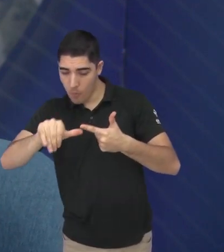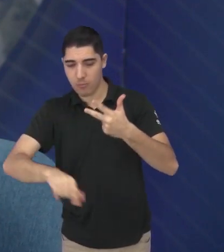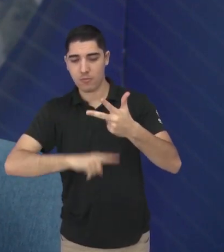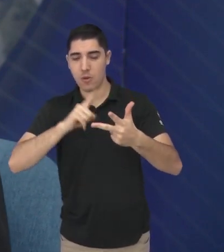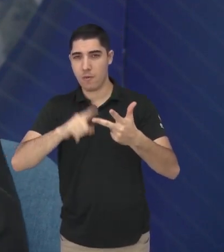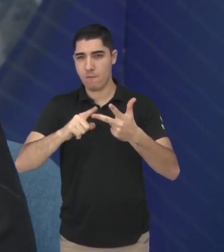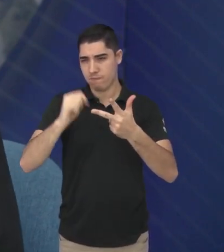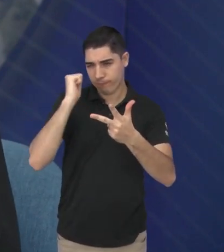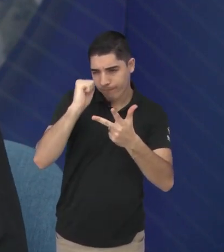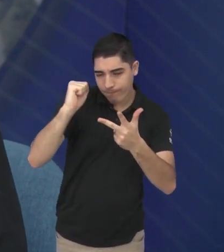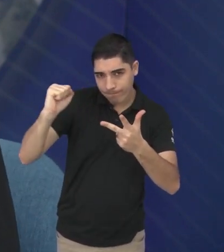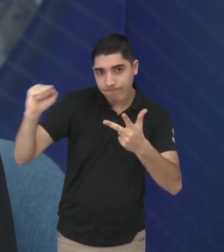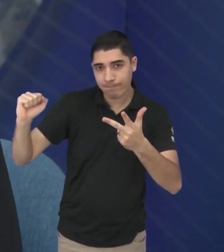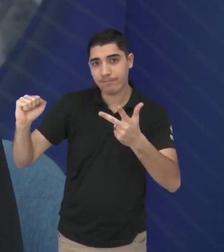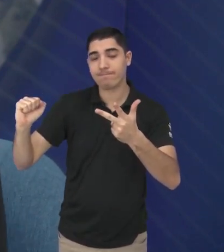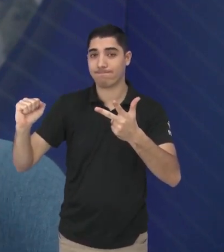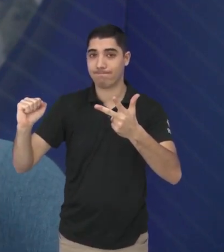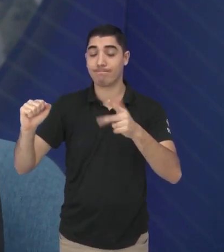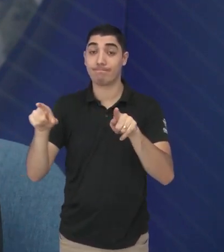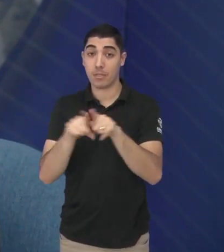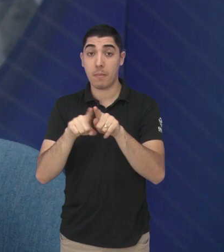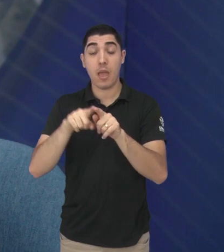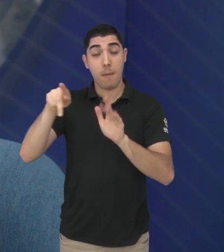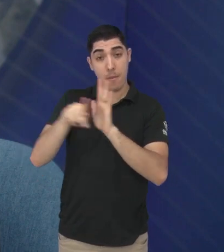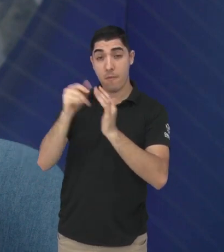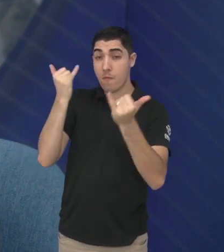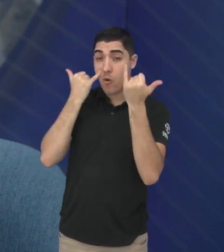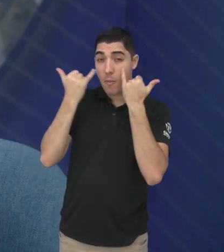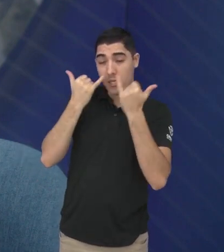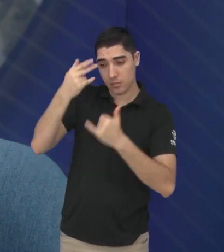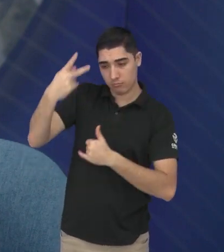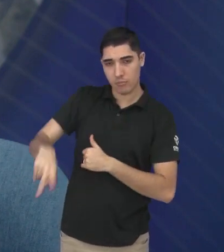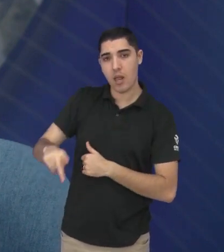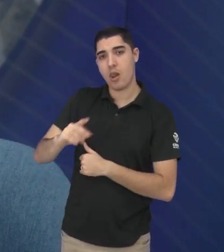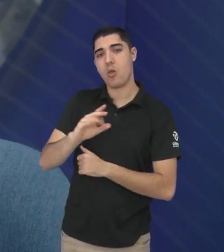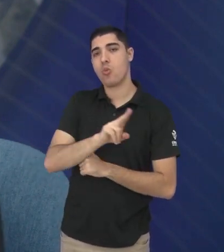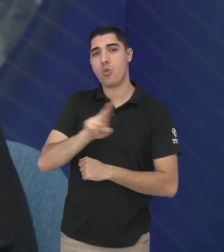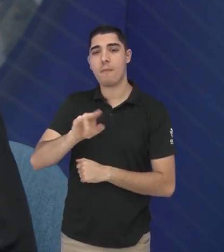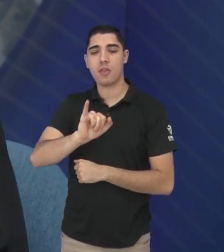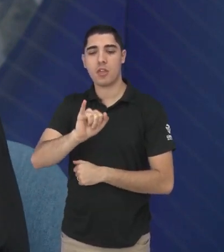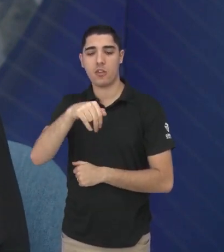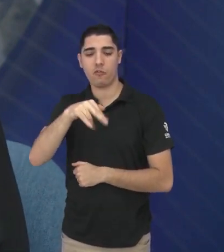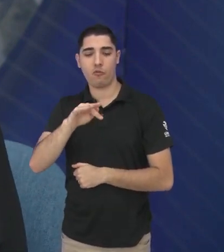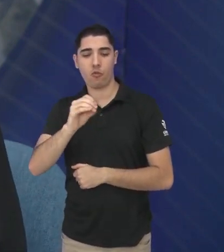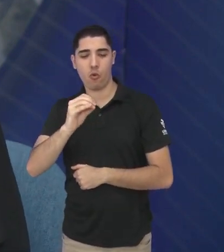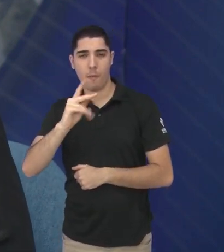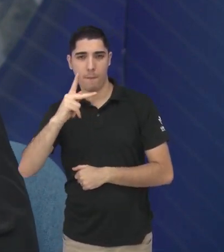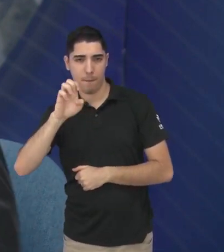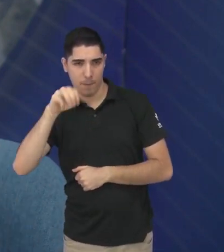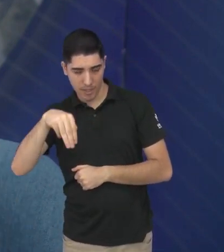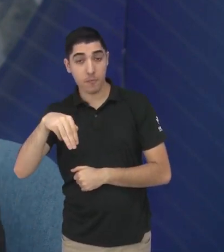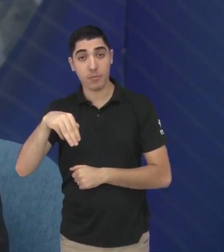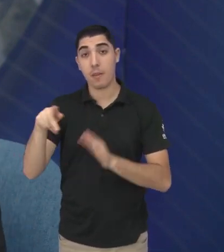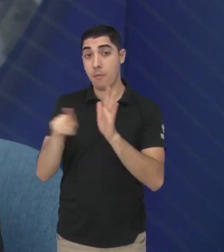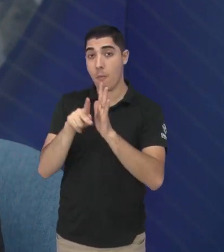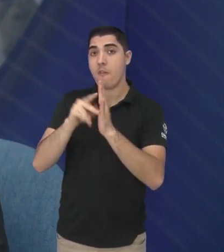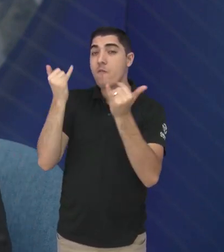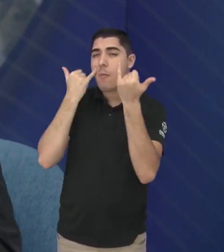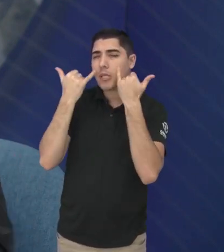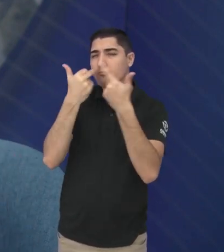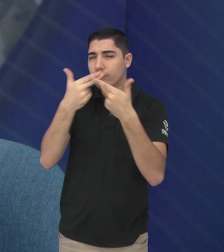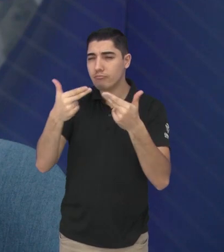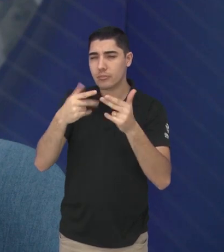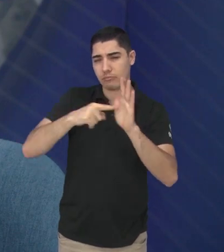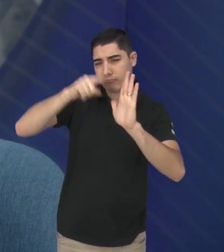homicídio, segundo dados do Levantamento Nacional de Informações Penitenciárias, o IFOPEN. E conhecendo a nossa realidade, é fato